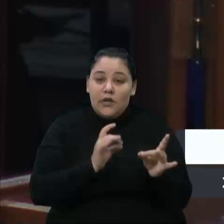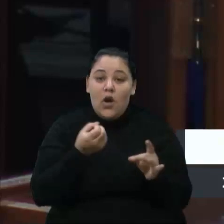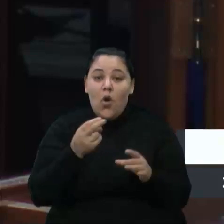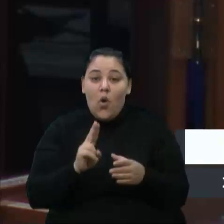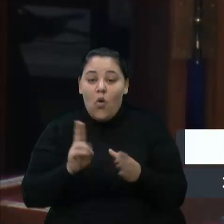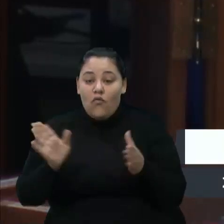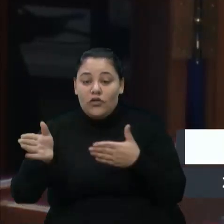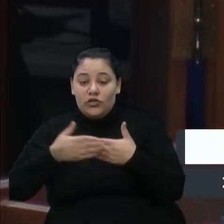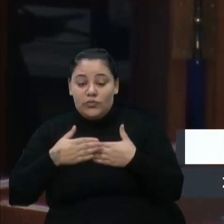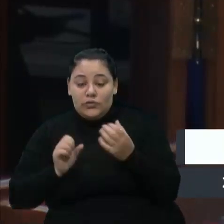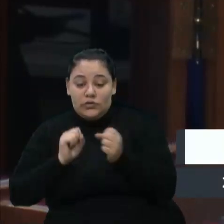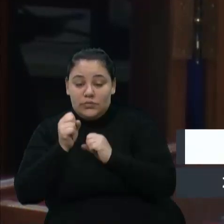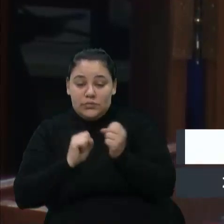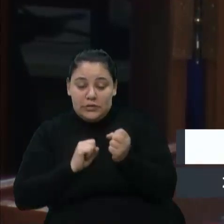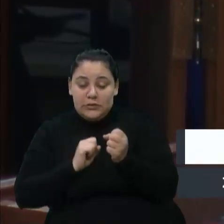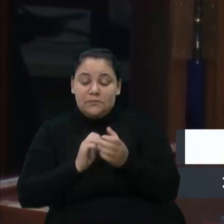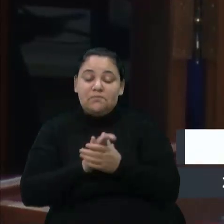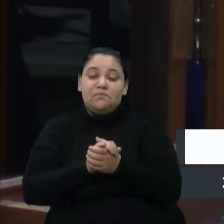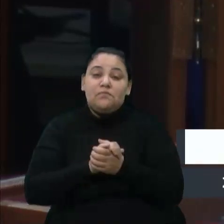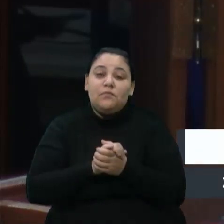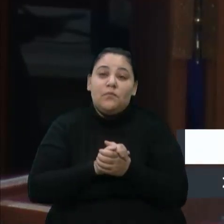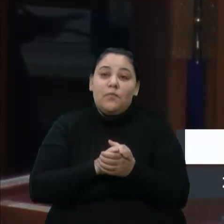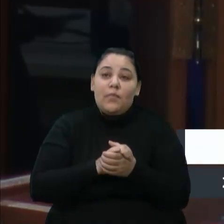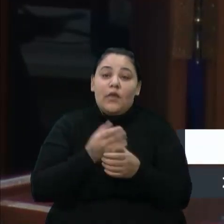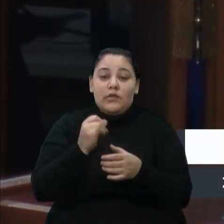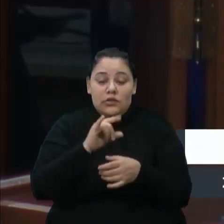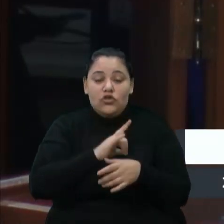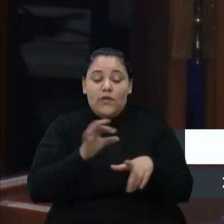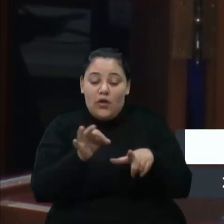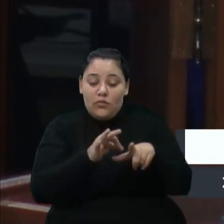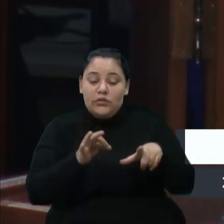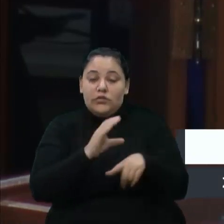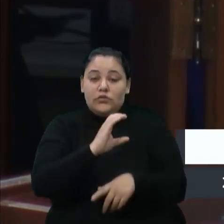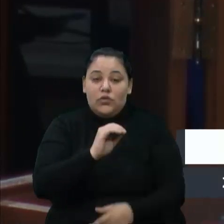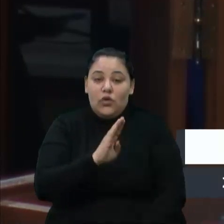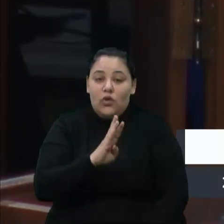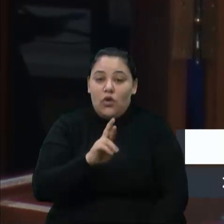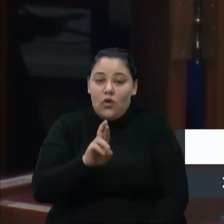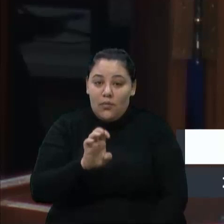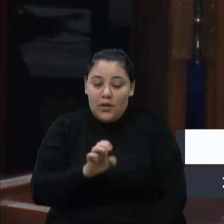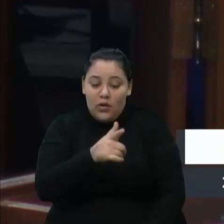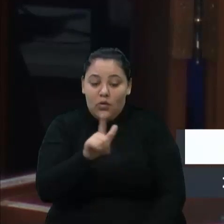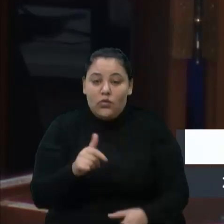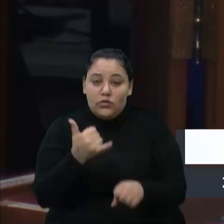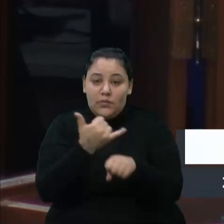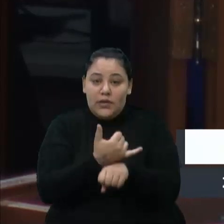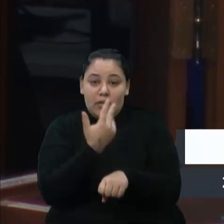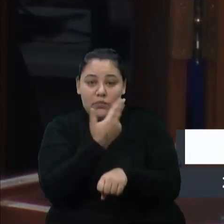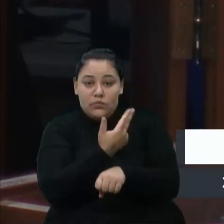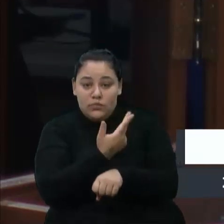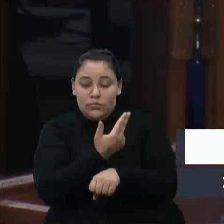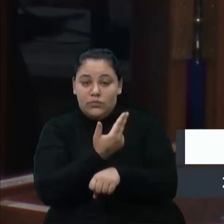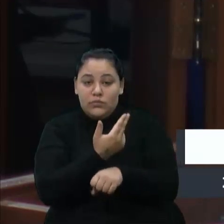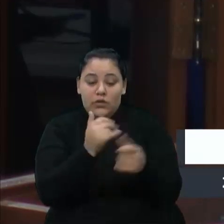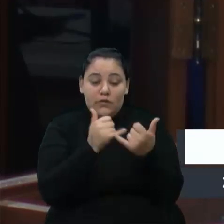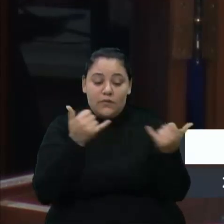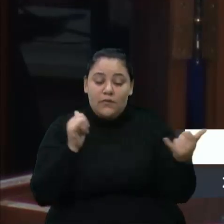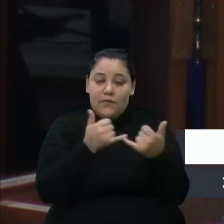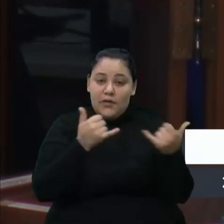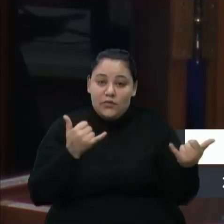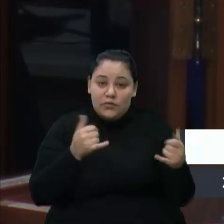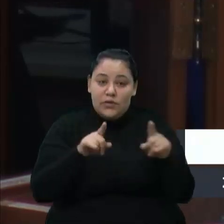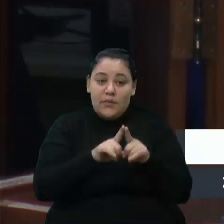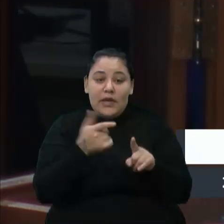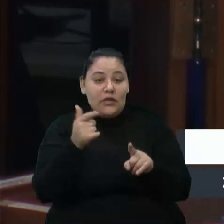de alvará de funcionamento, devido à comercialização do cobre, alumínio e assemelhados em forma de fios, cabos, sem